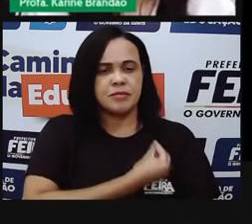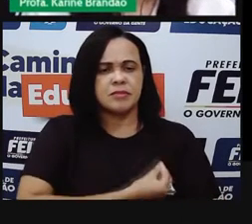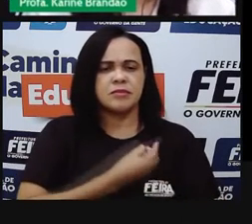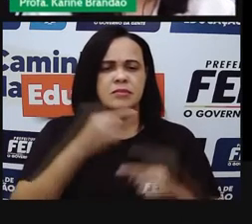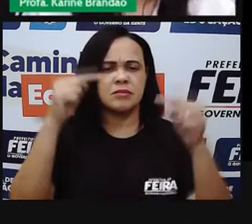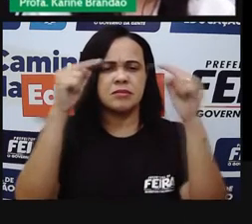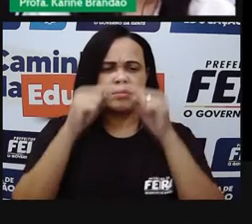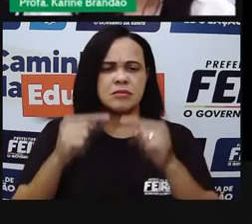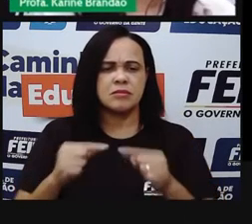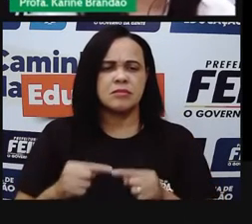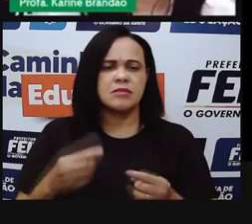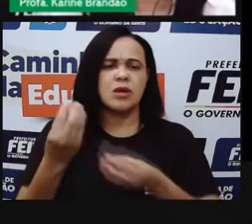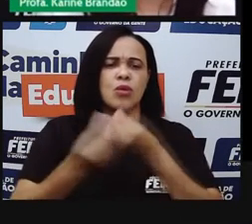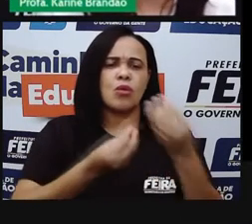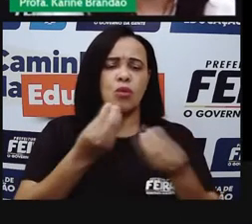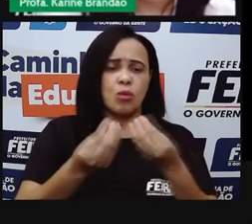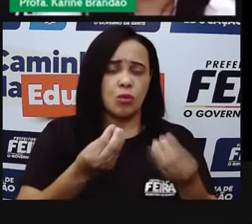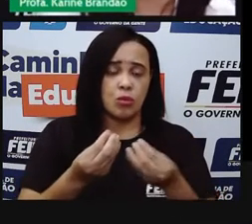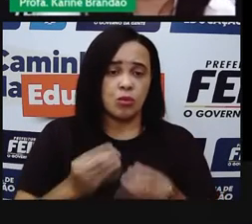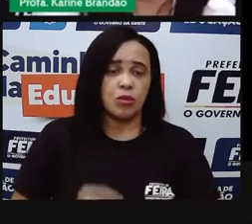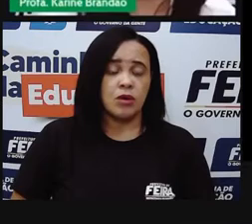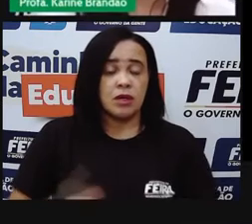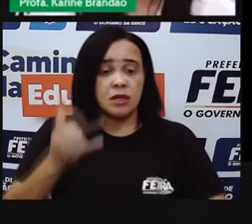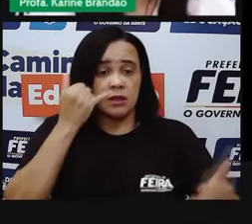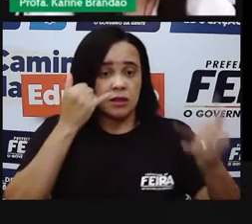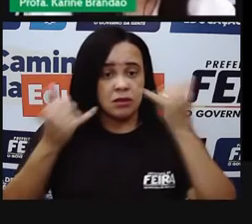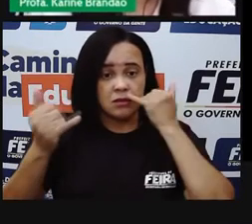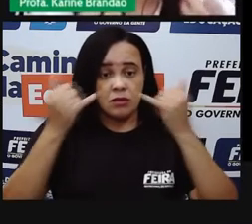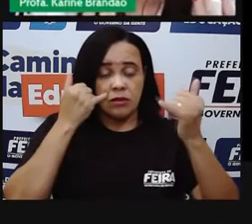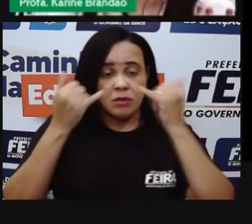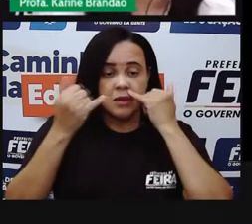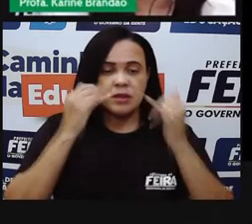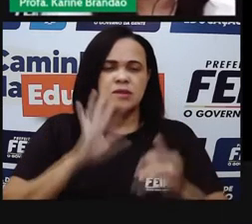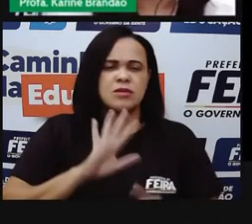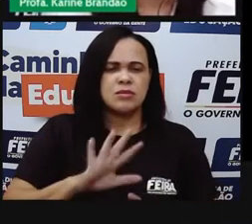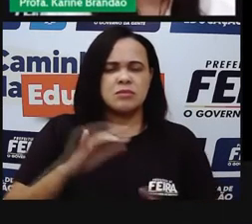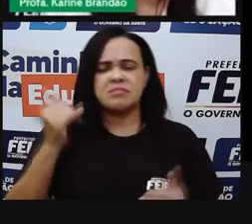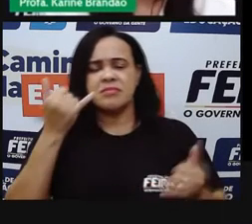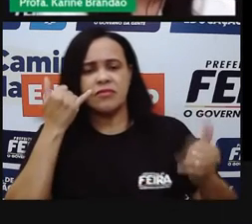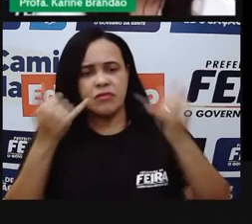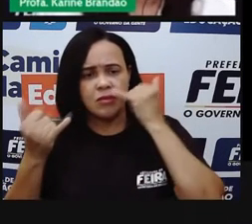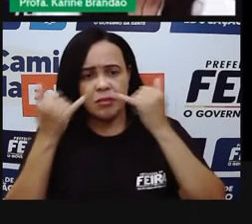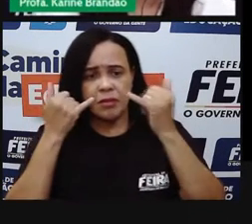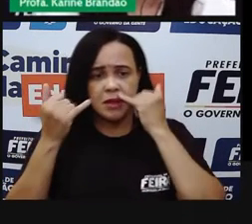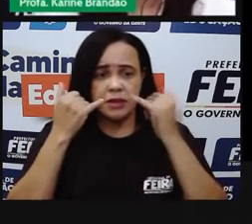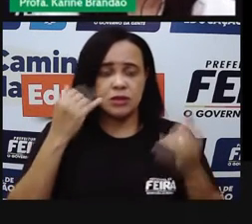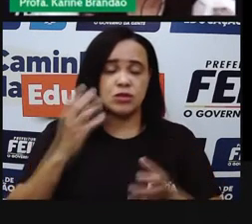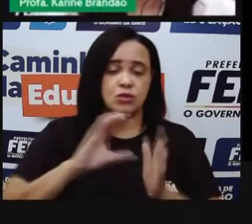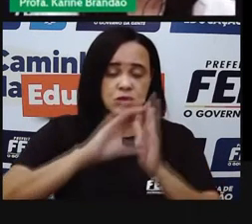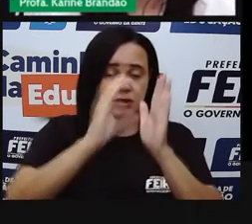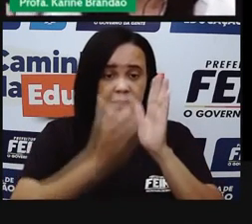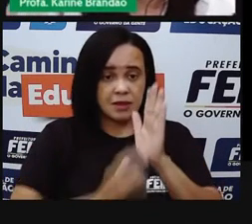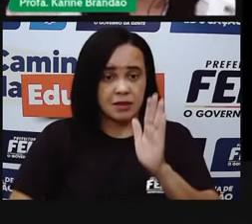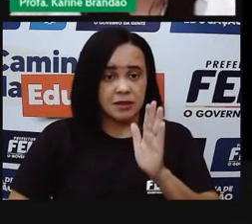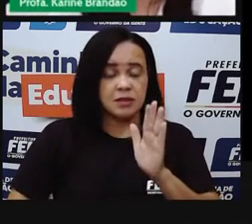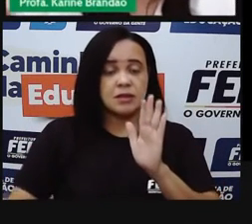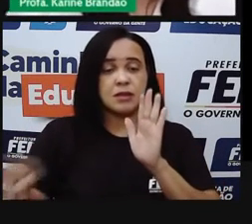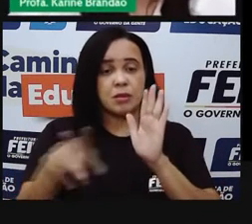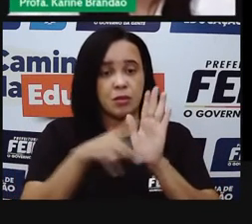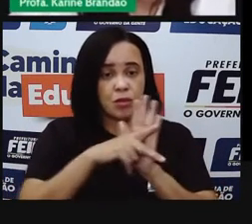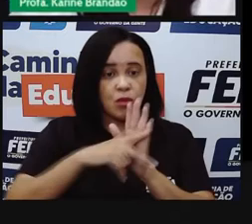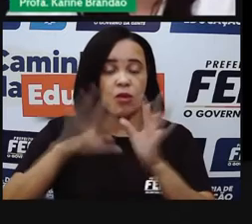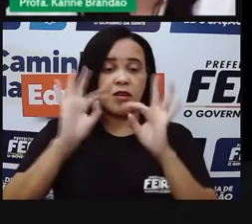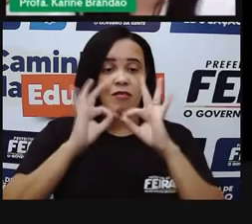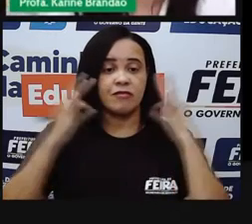estão relacionadas às informações. E que essas informações das nossas características que nós herdamos